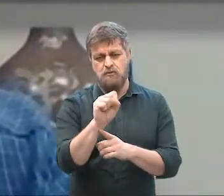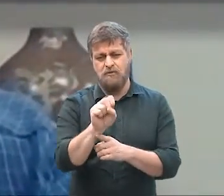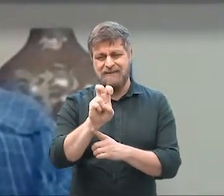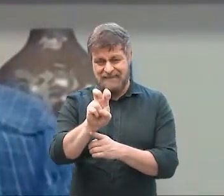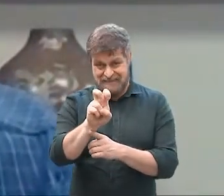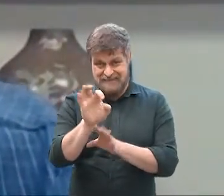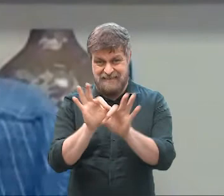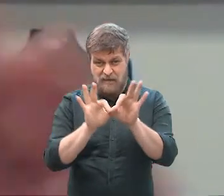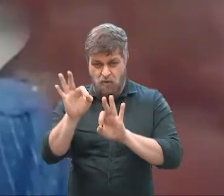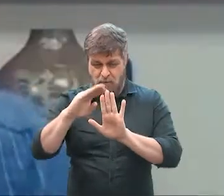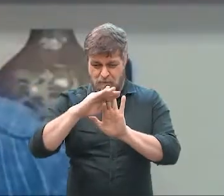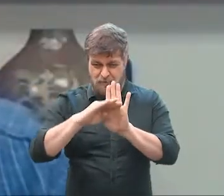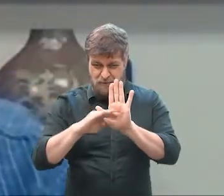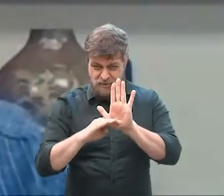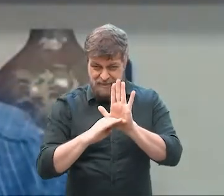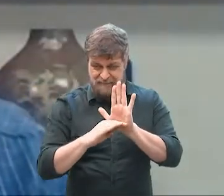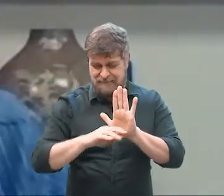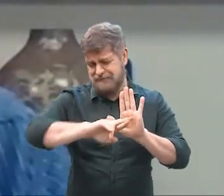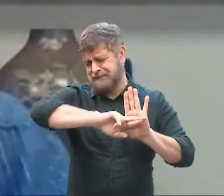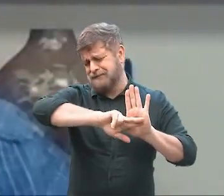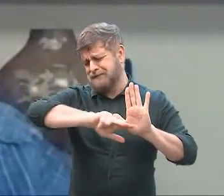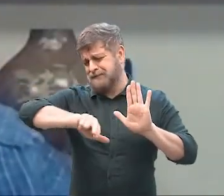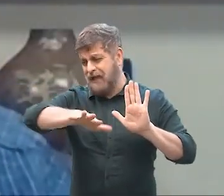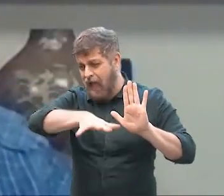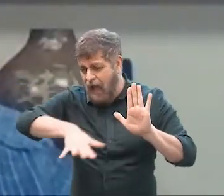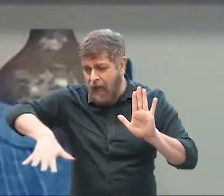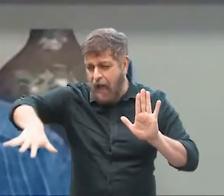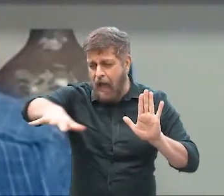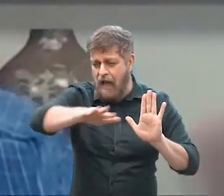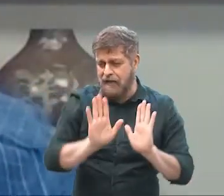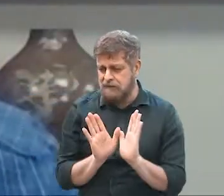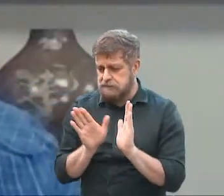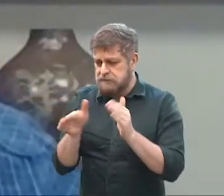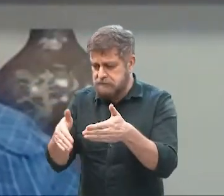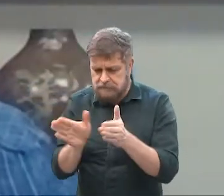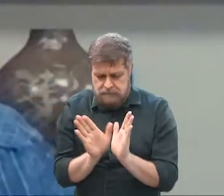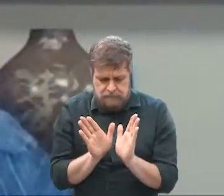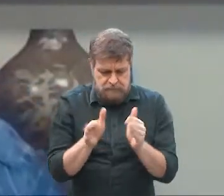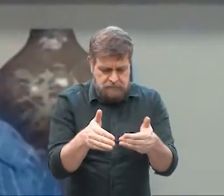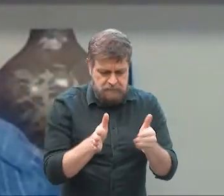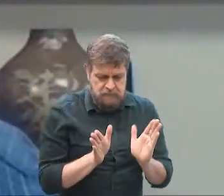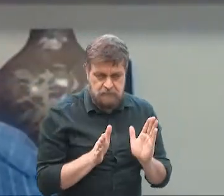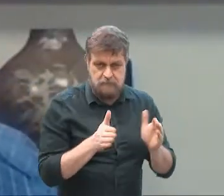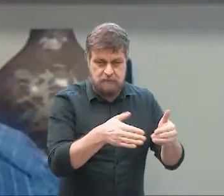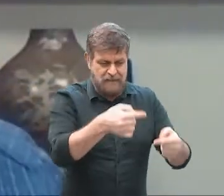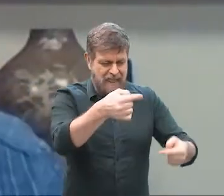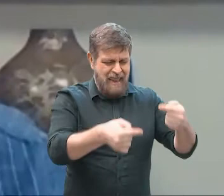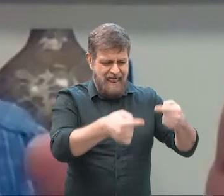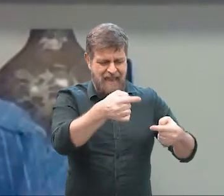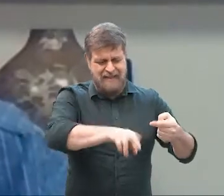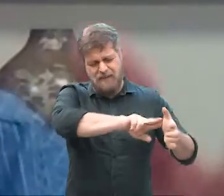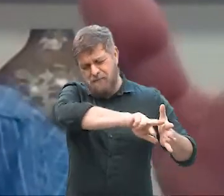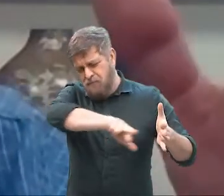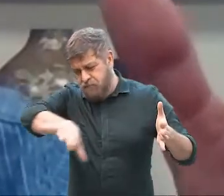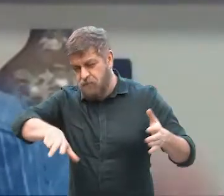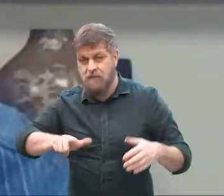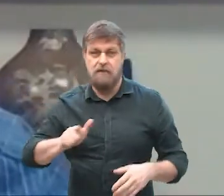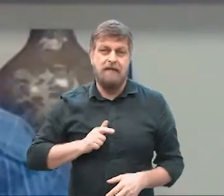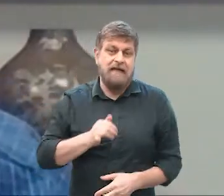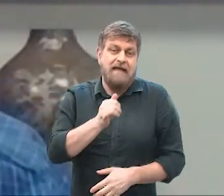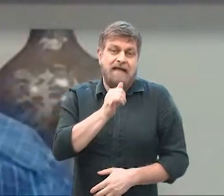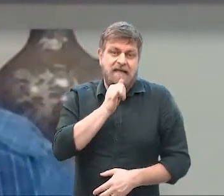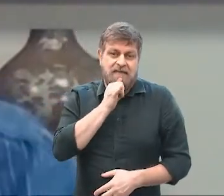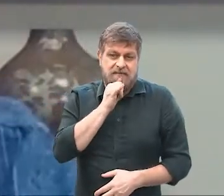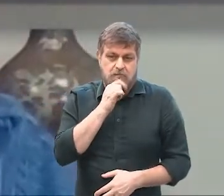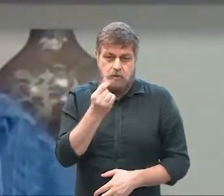projetos nos mais diversos segmentos de área de discussão. Eu tenho projetos de combate